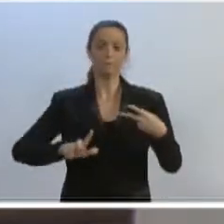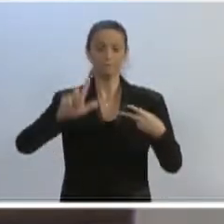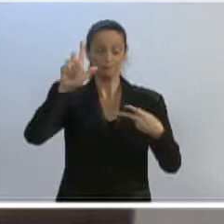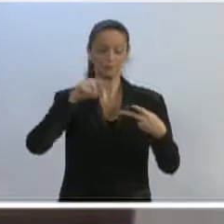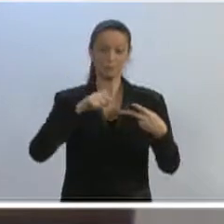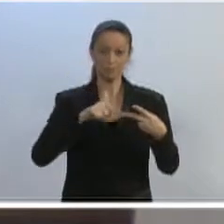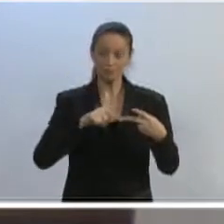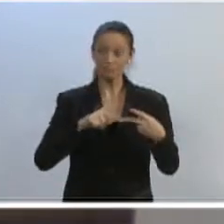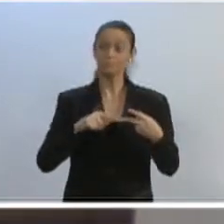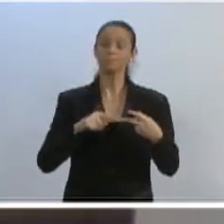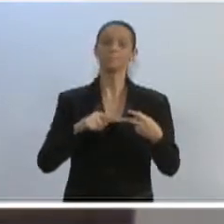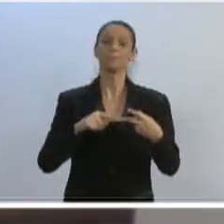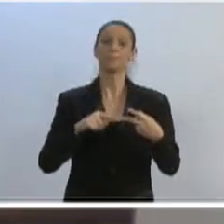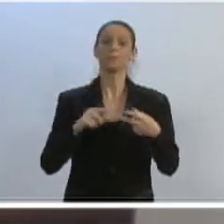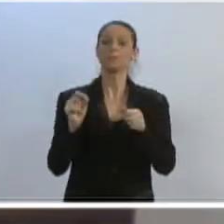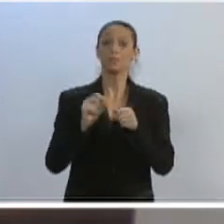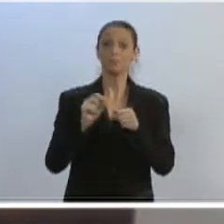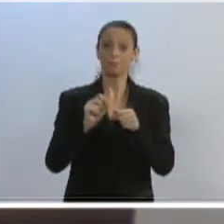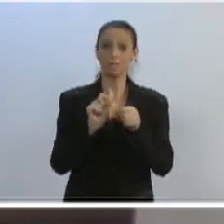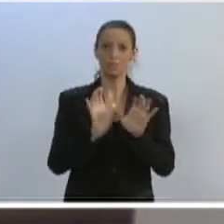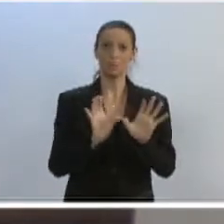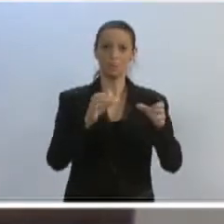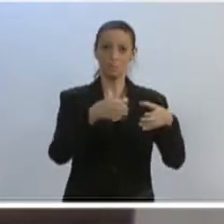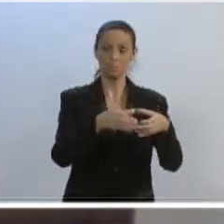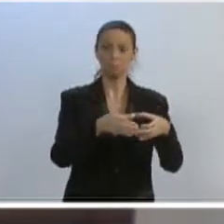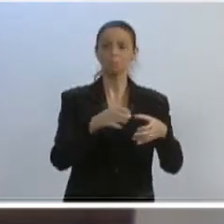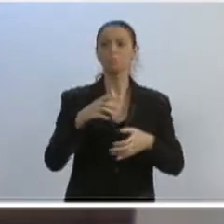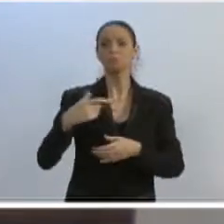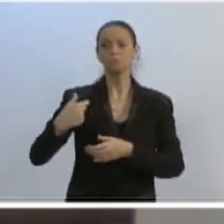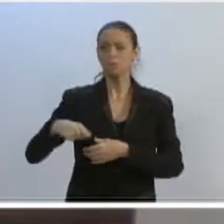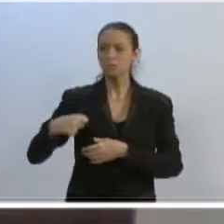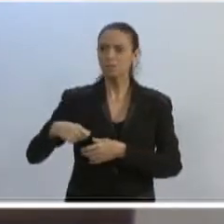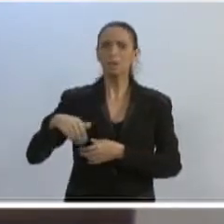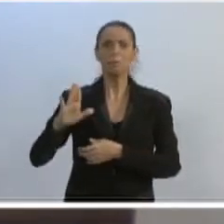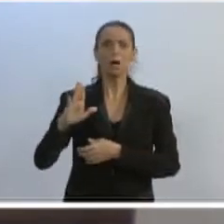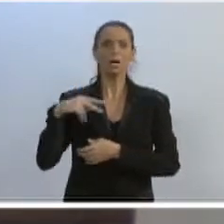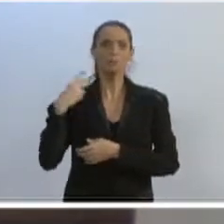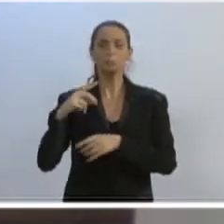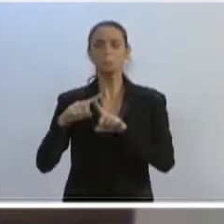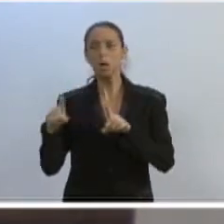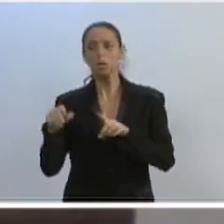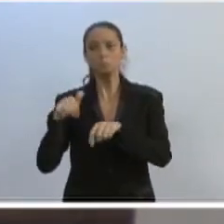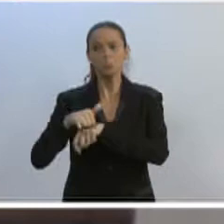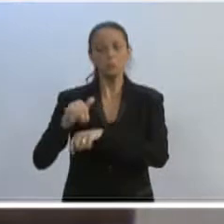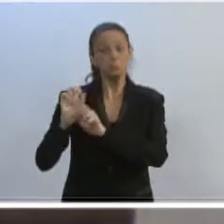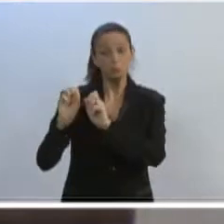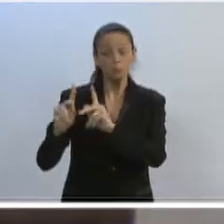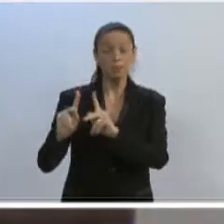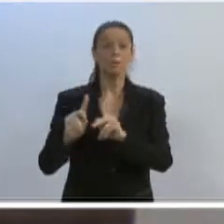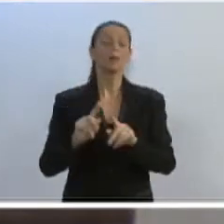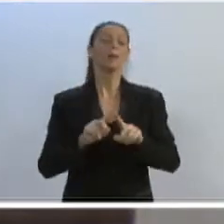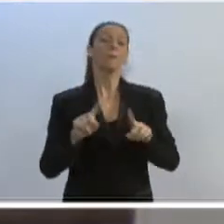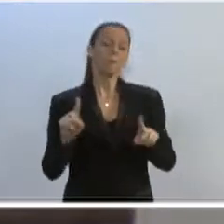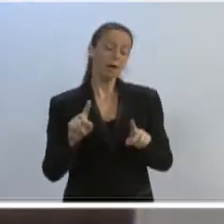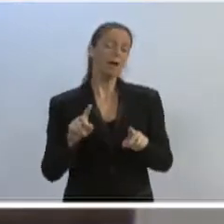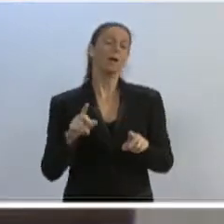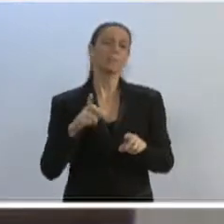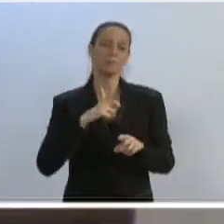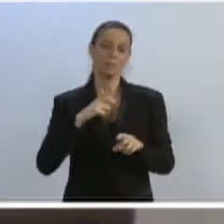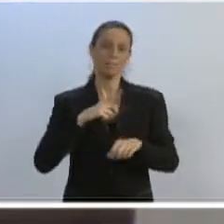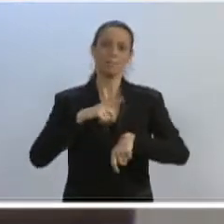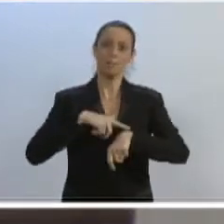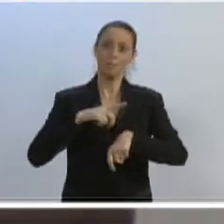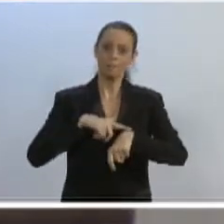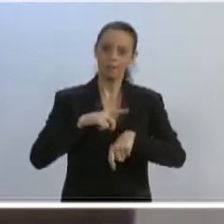que a nossa comissão era pra ter mais vereadores você que todos tinham um compromisso mas representamos a casa legislativa e ouvimos alunos professores